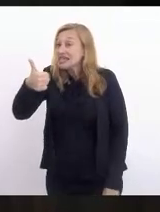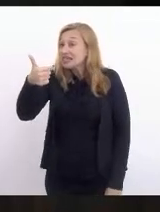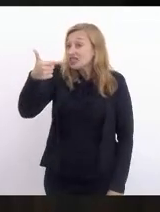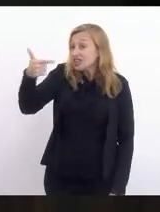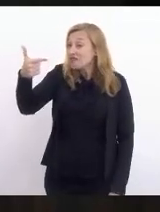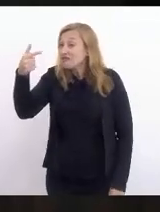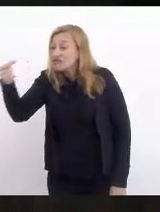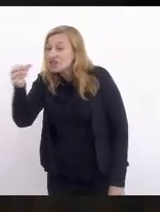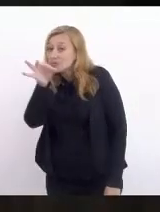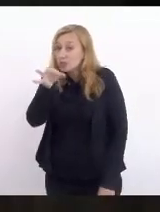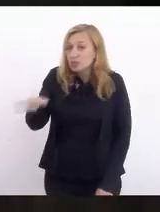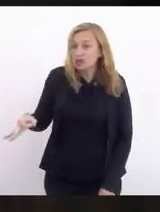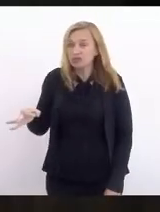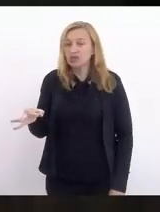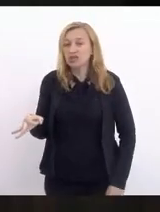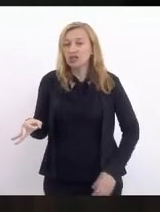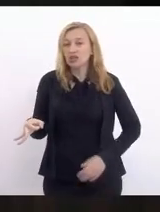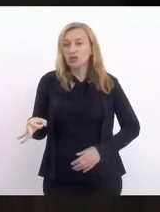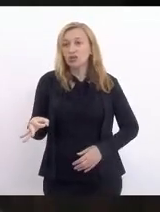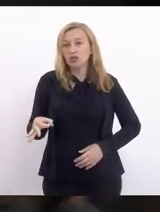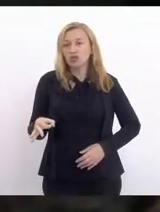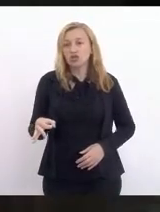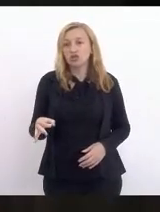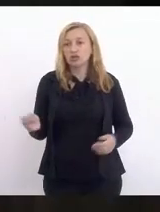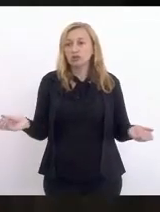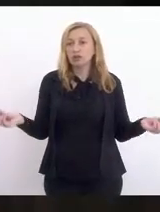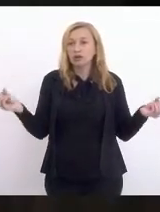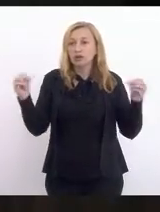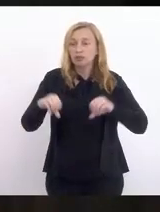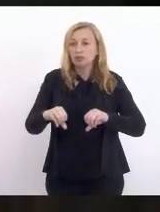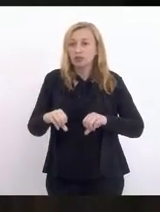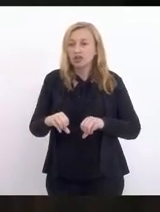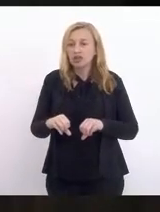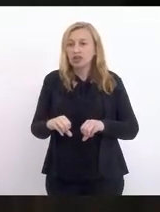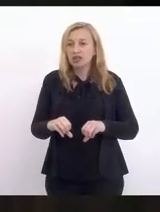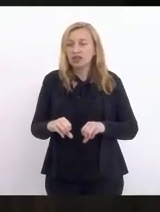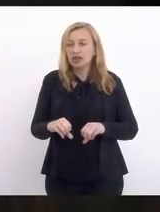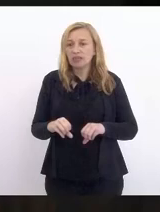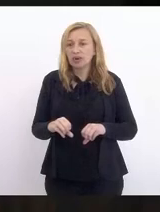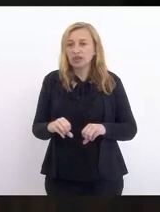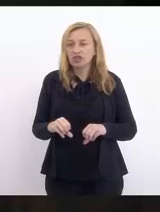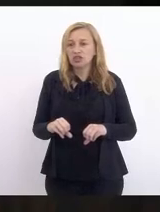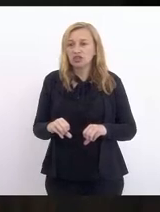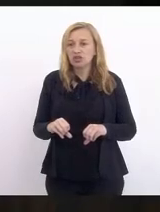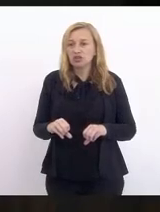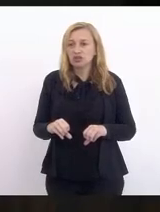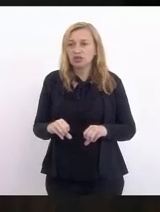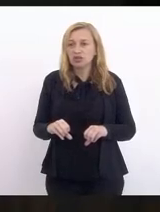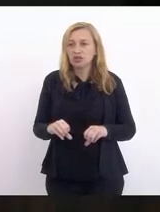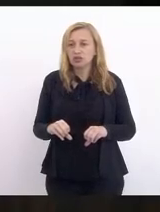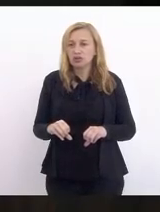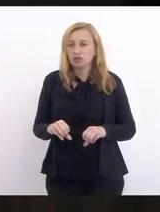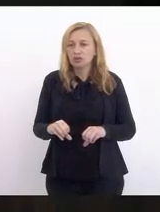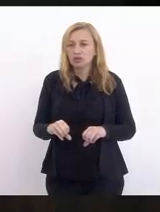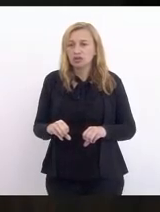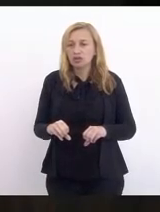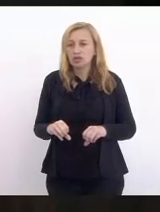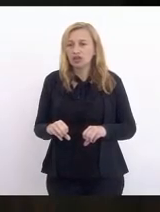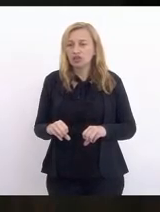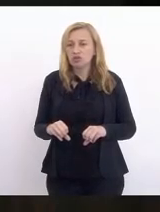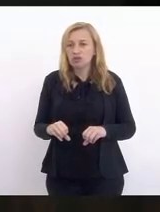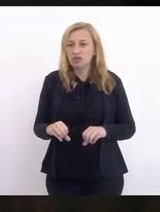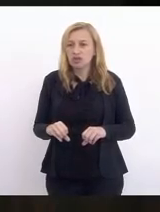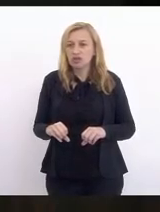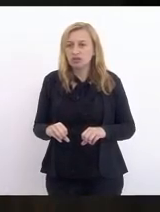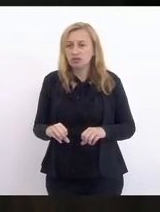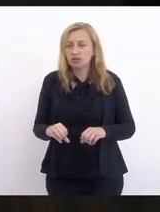120% no gás pior e o gás vendido para São Paulo